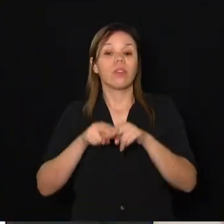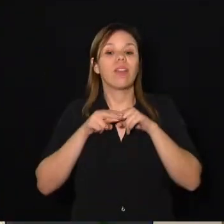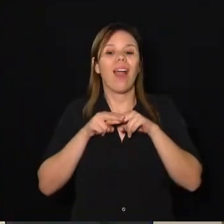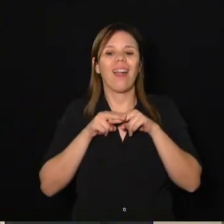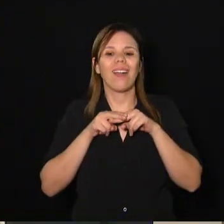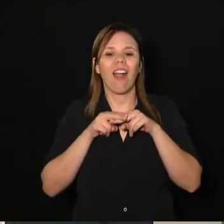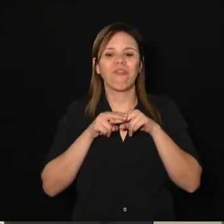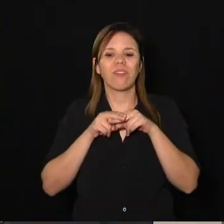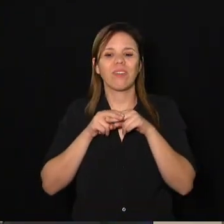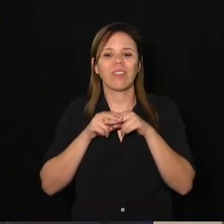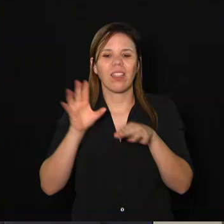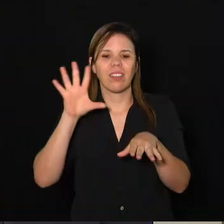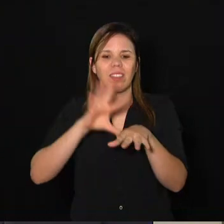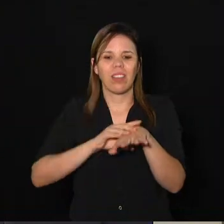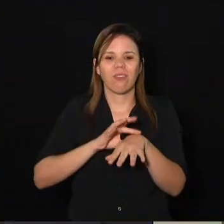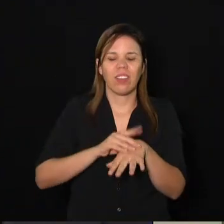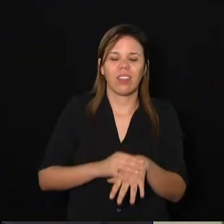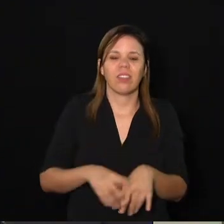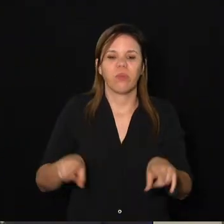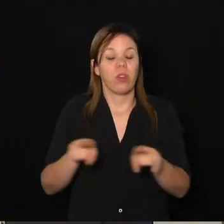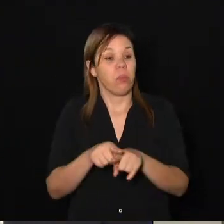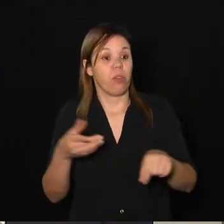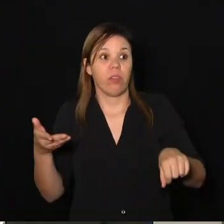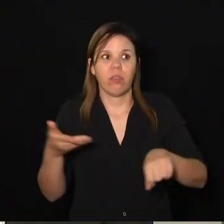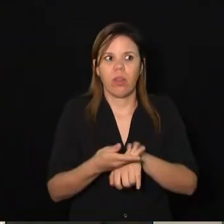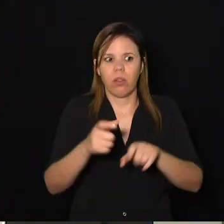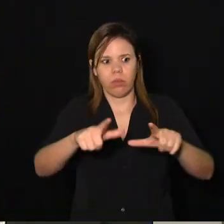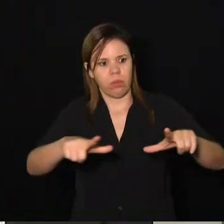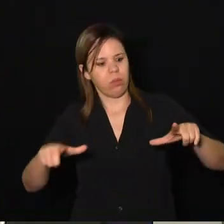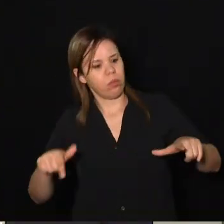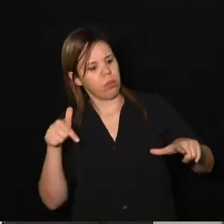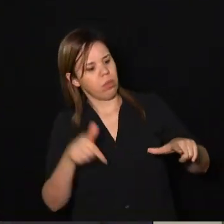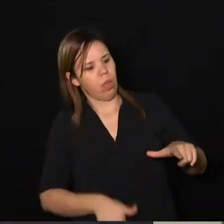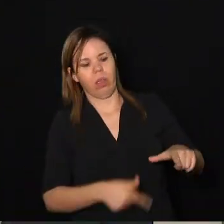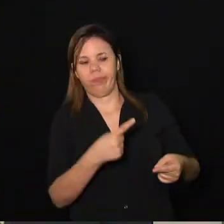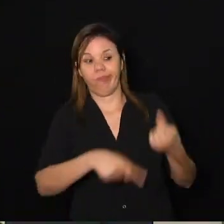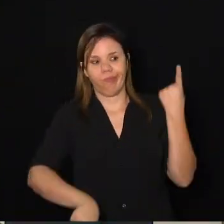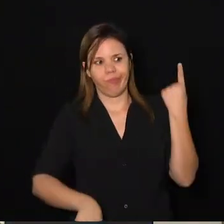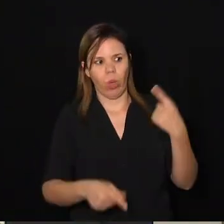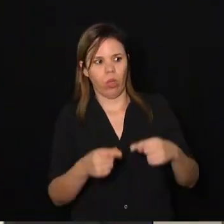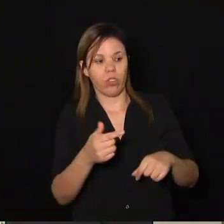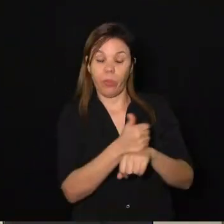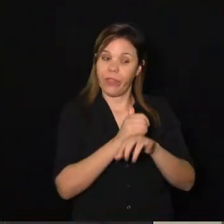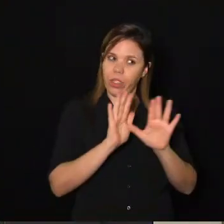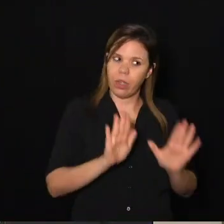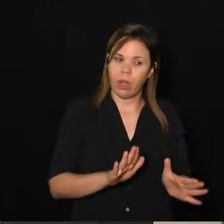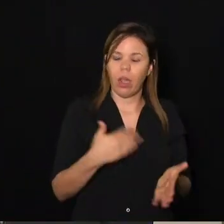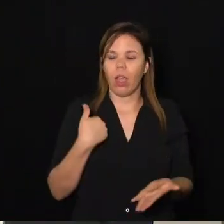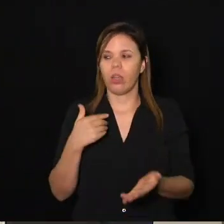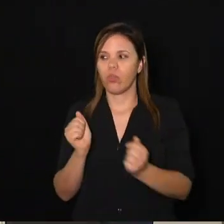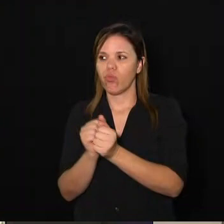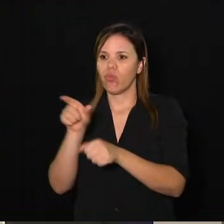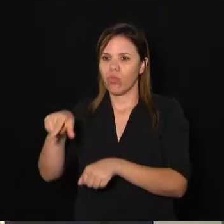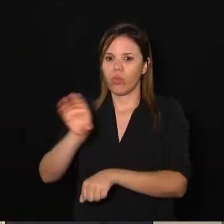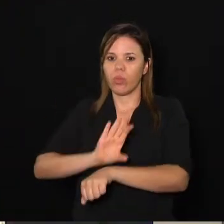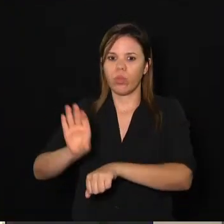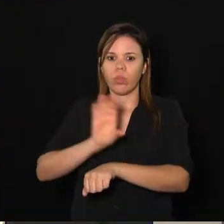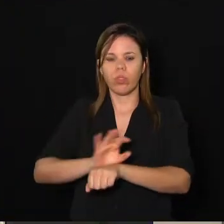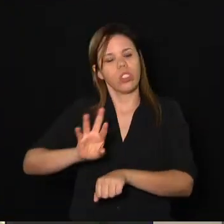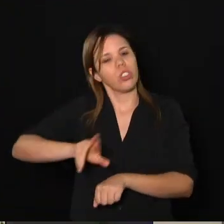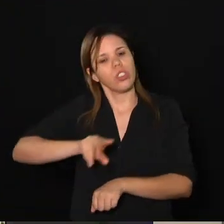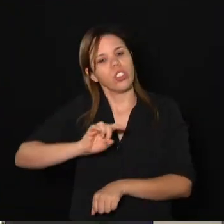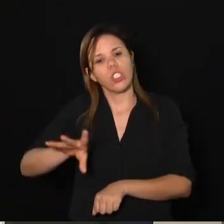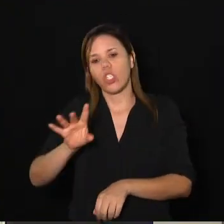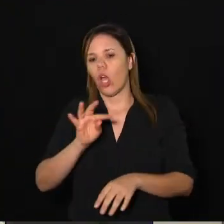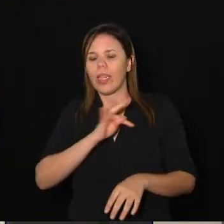gente não pode entrar num gabinete e fazer alguma coisa também que não seja destinado a nós junto o curso ele não é apenas o